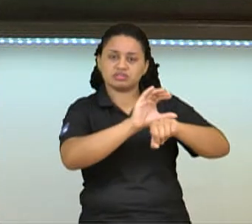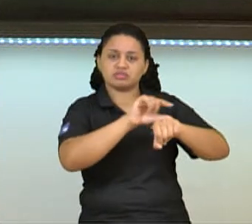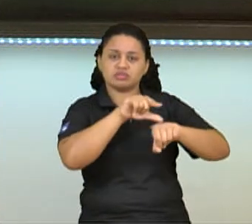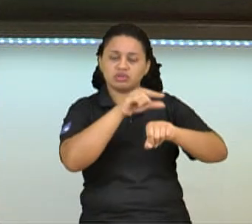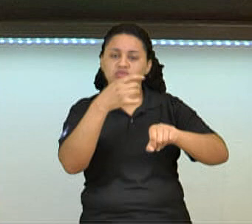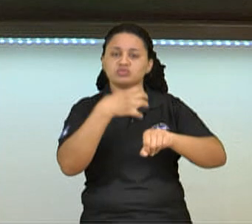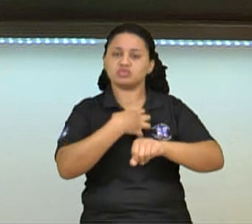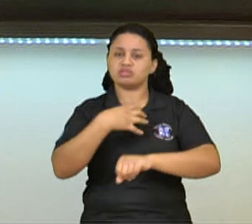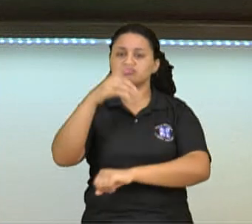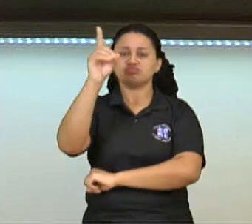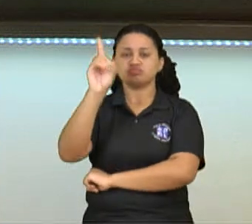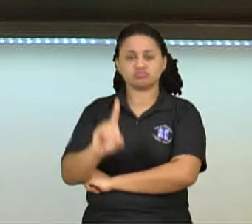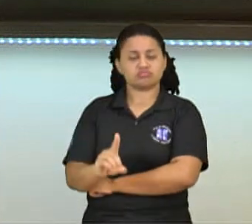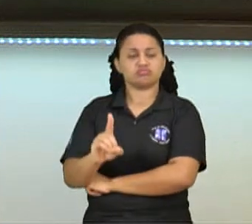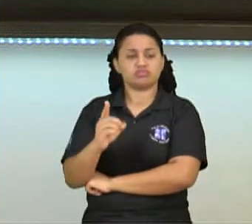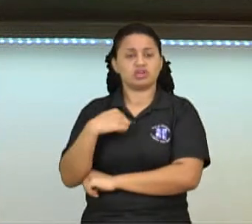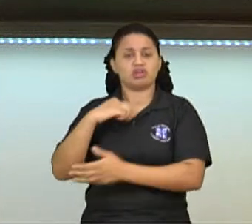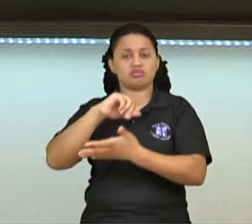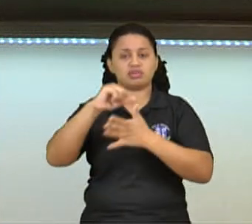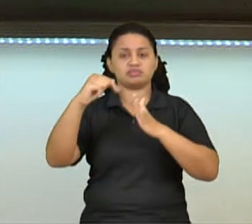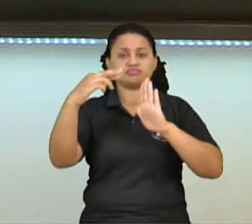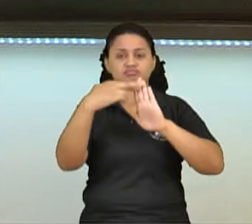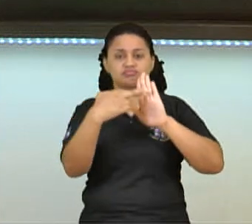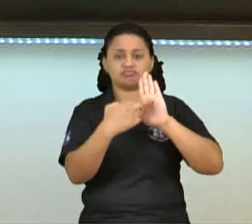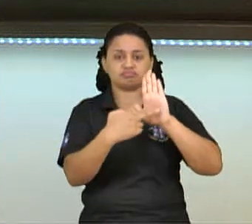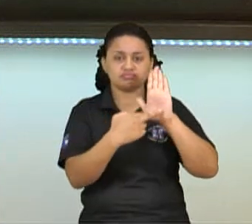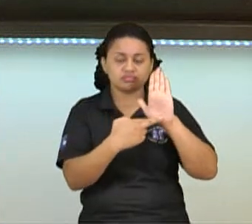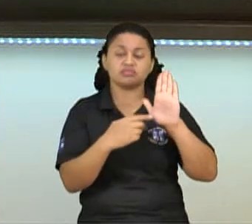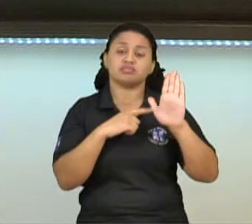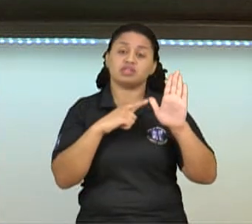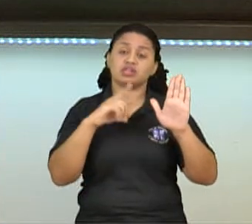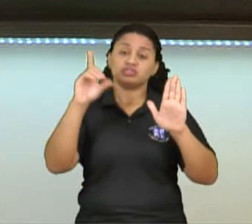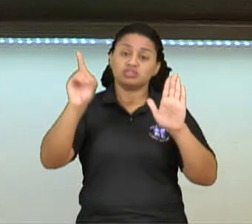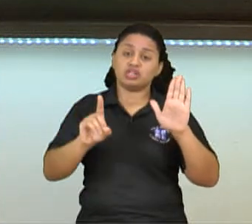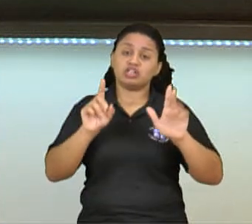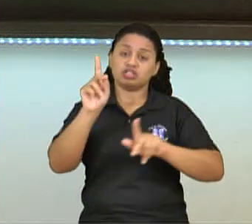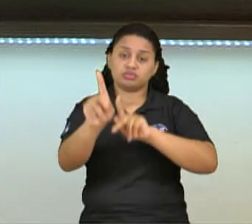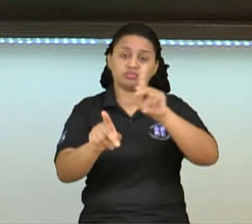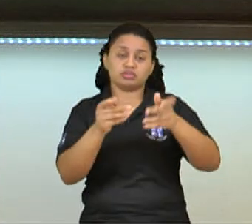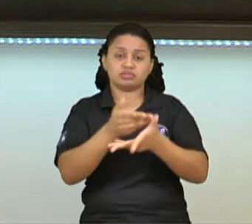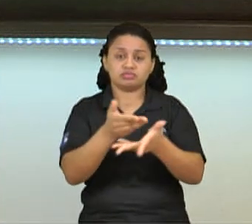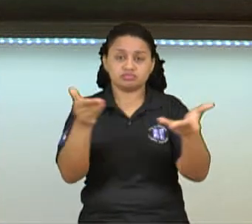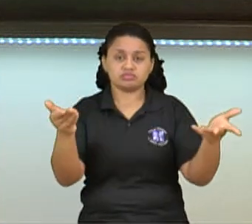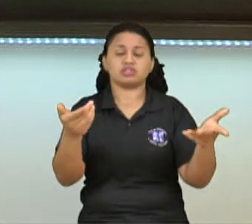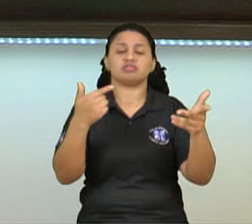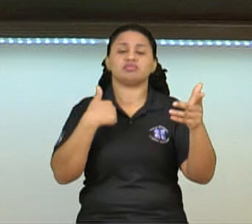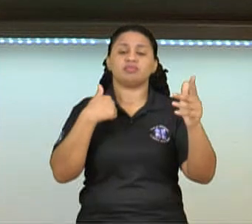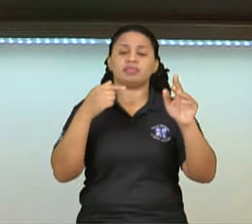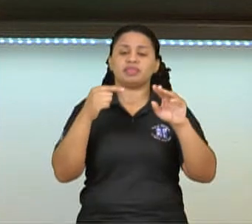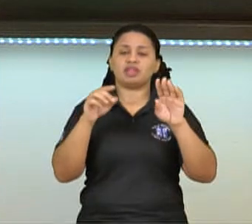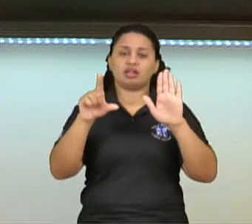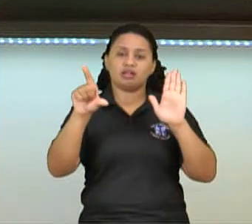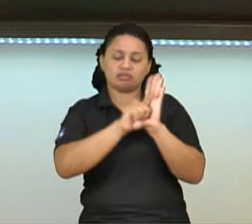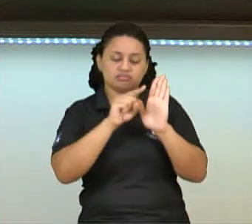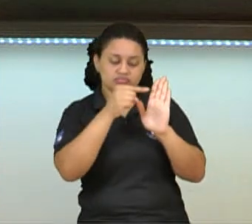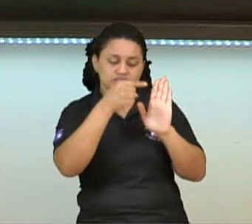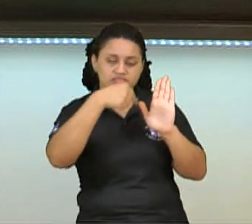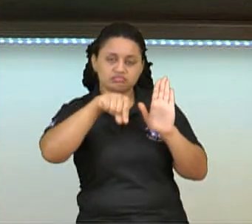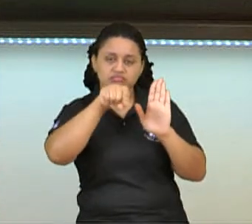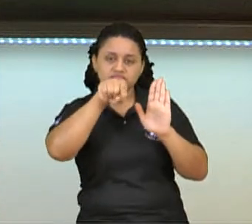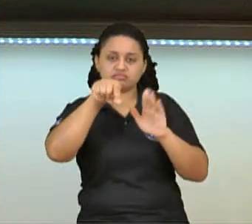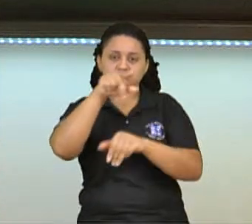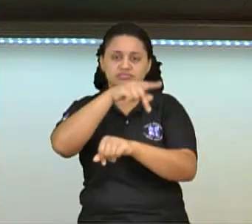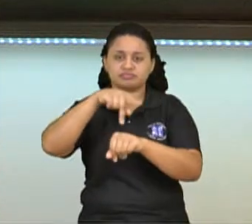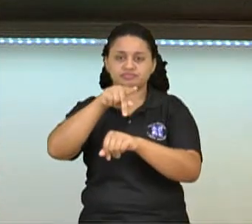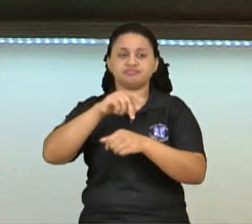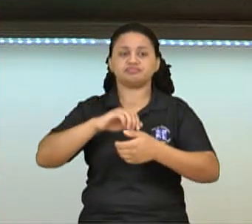um direito, né, um conjunto de regras que vai dar direito à população, que vai reger a legalidade dentro de uma nação. A gente